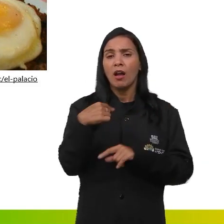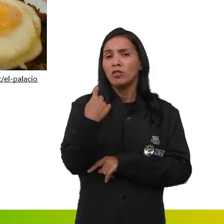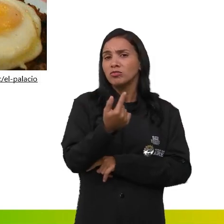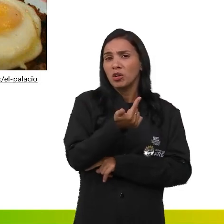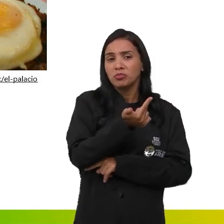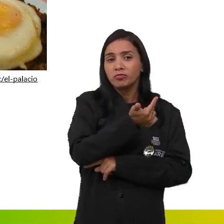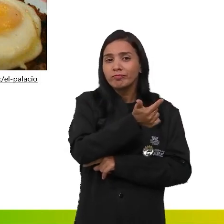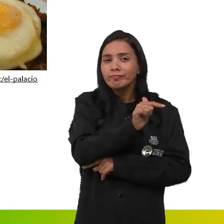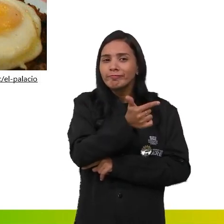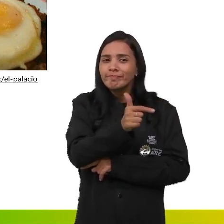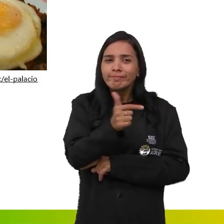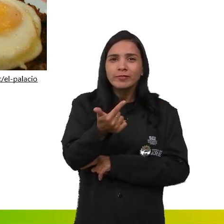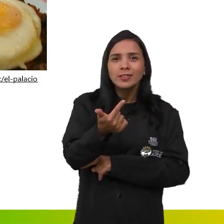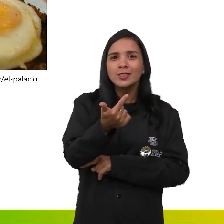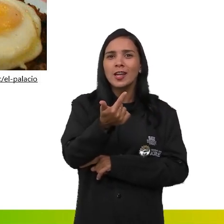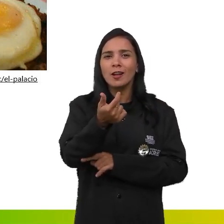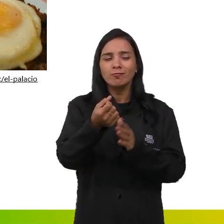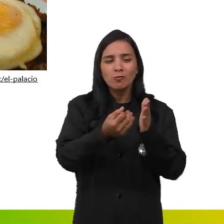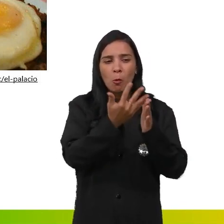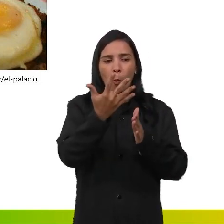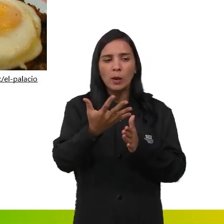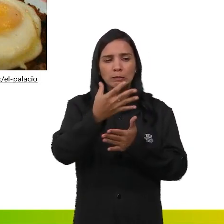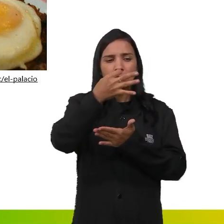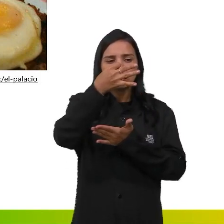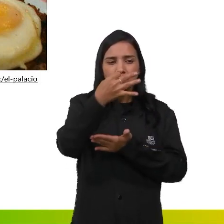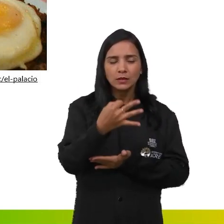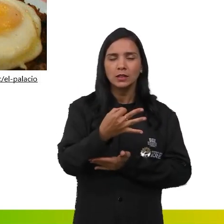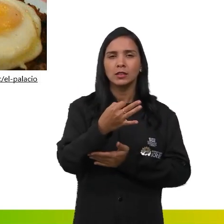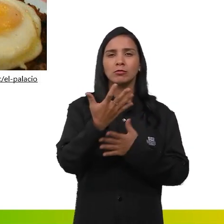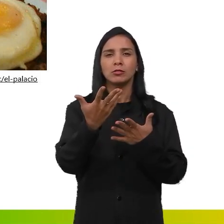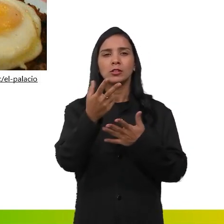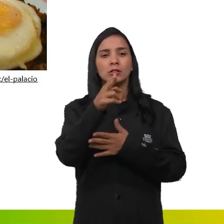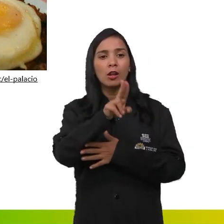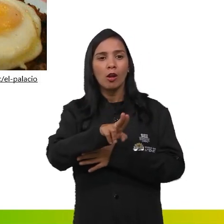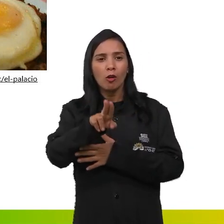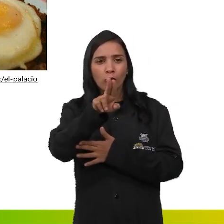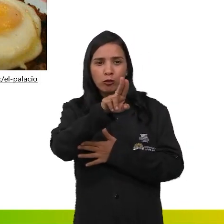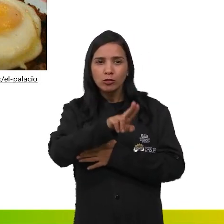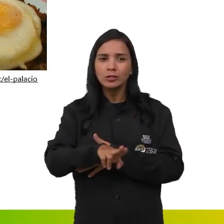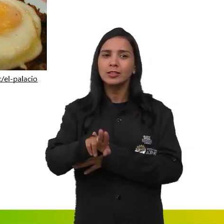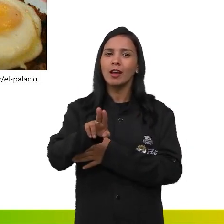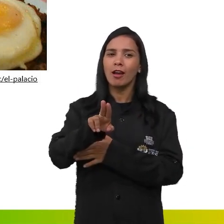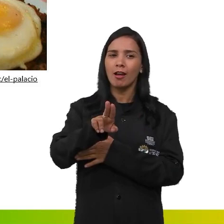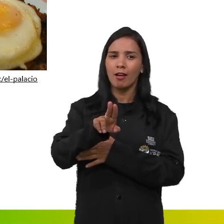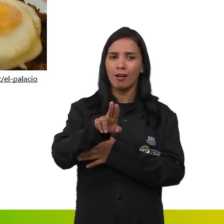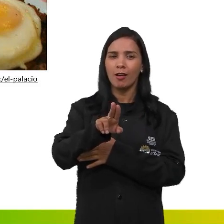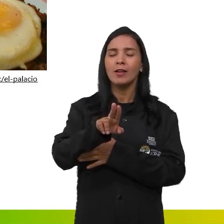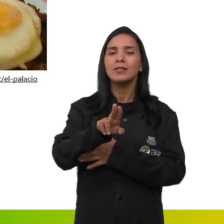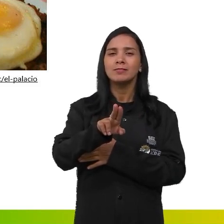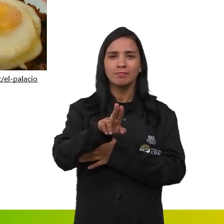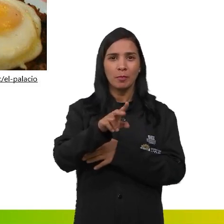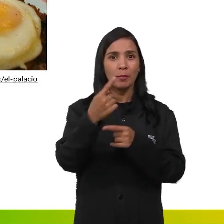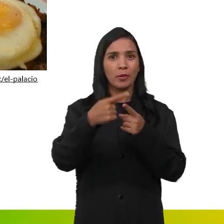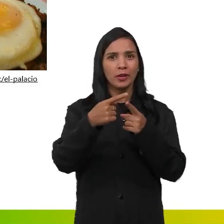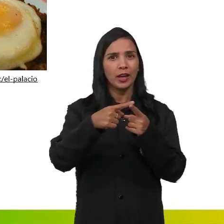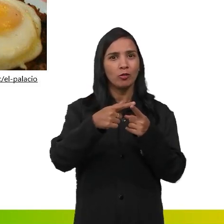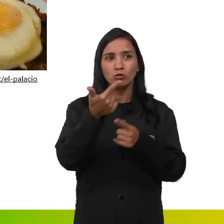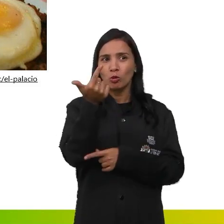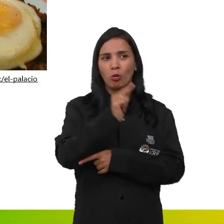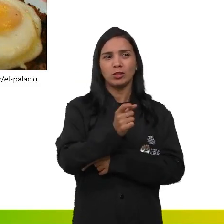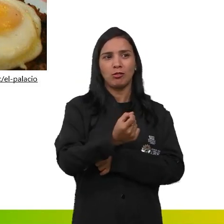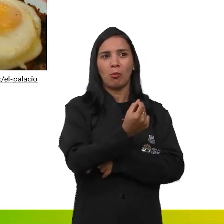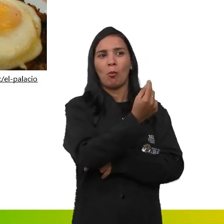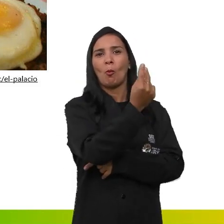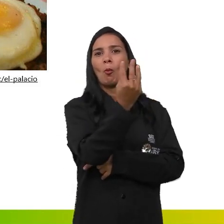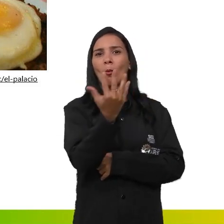a quantidade exata. Então, nós podemos ver que essa questão aqui do vinho vai ser algo incontável, tudo